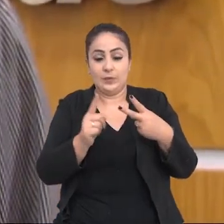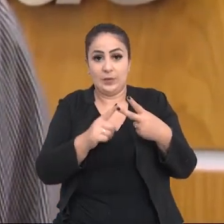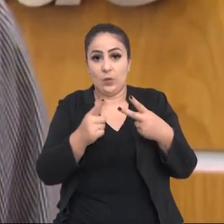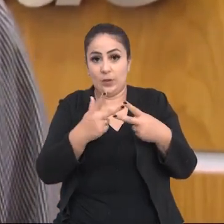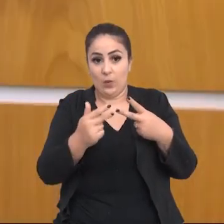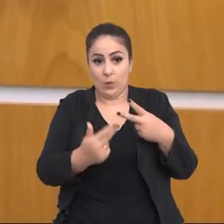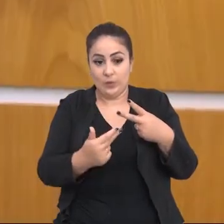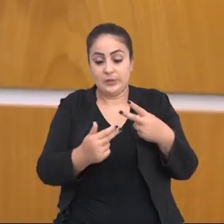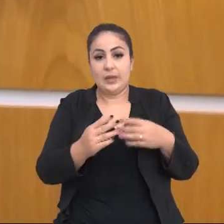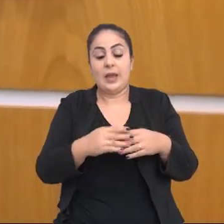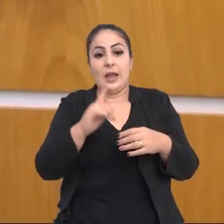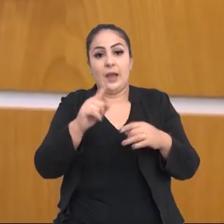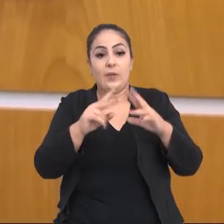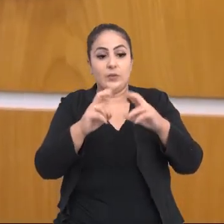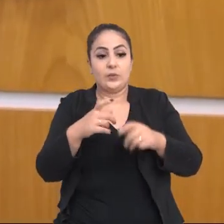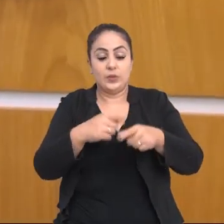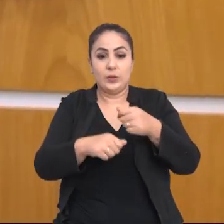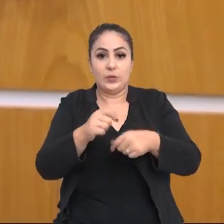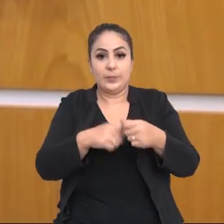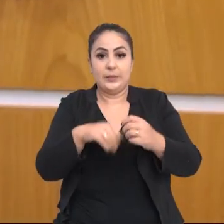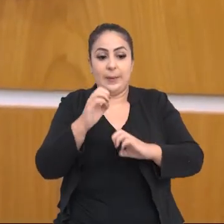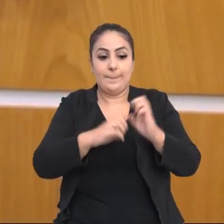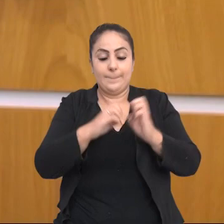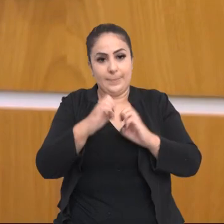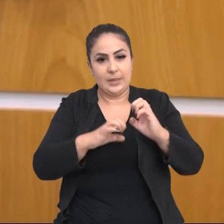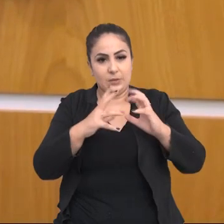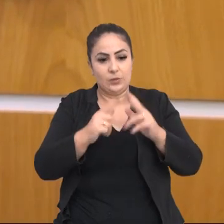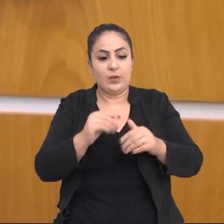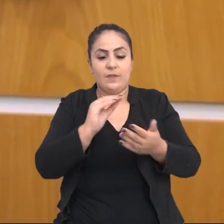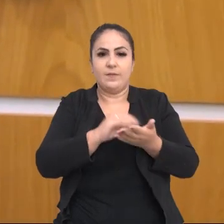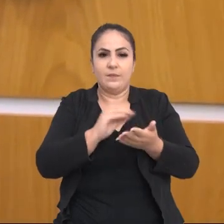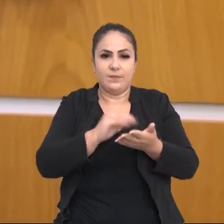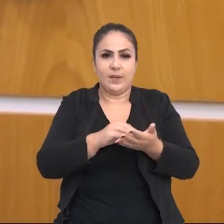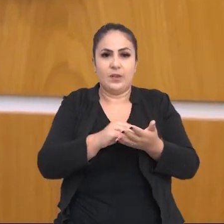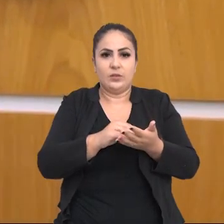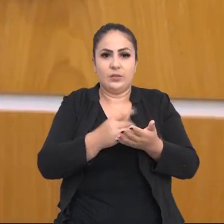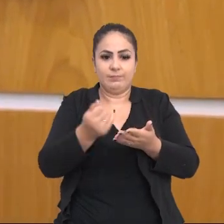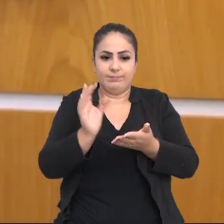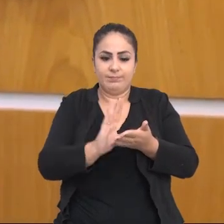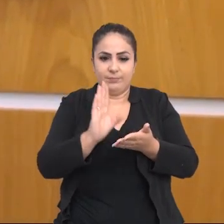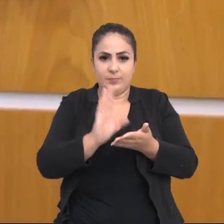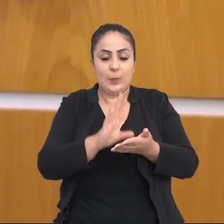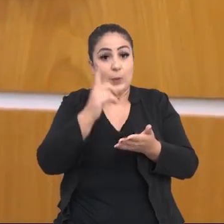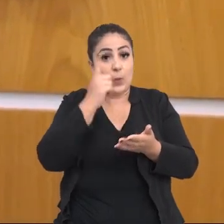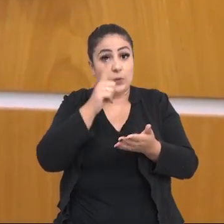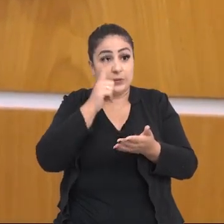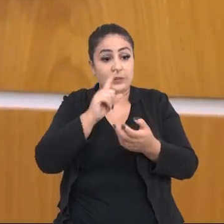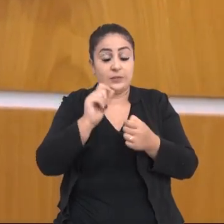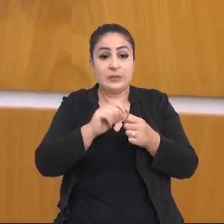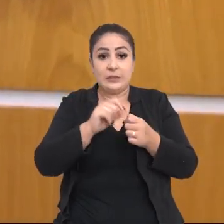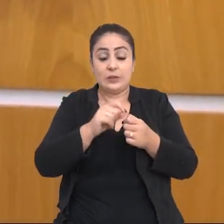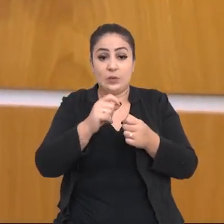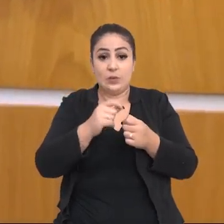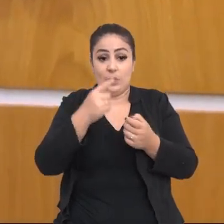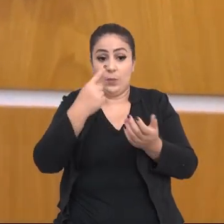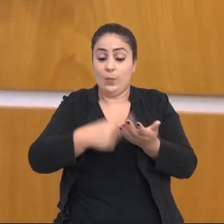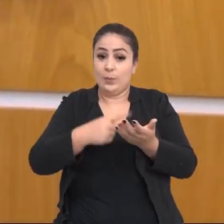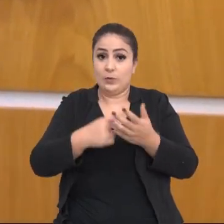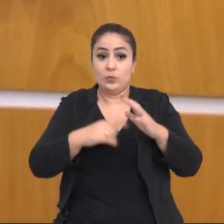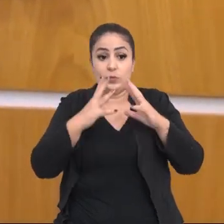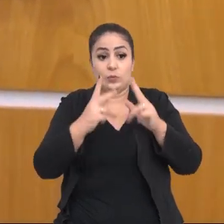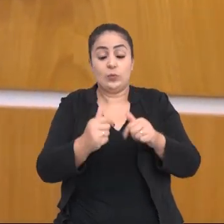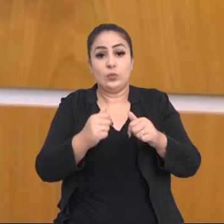ponto é a questão econômica das empresas, a falta de caixa para poder honrar seus compromissos, uma vez